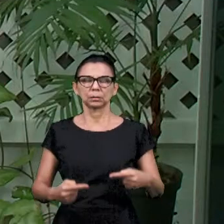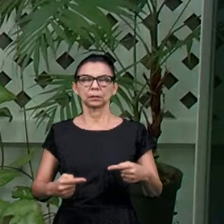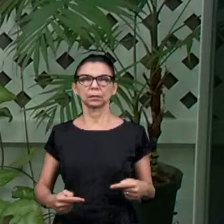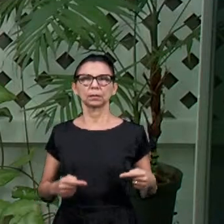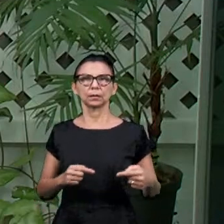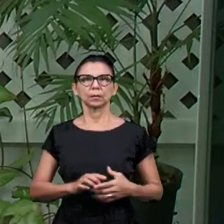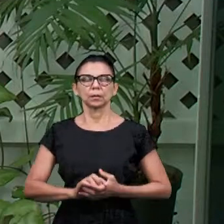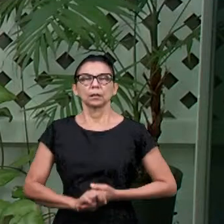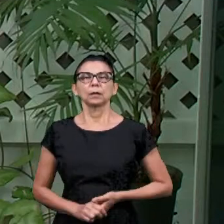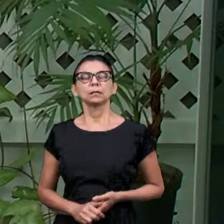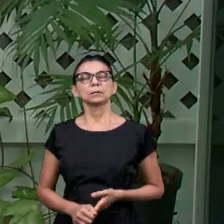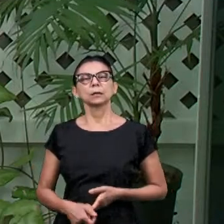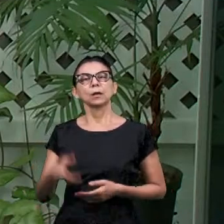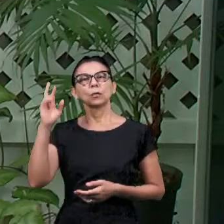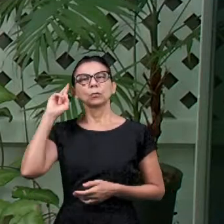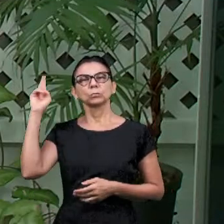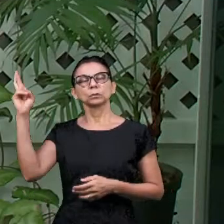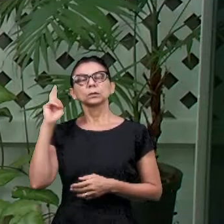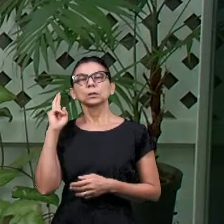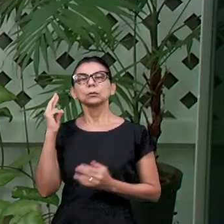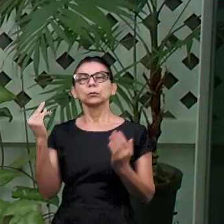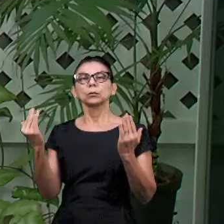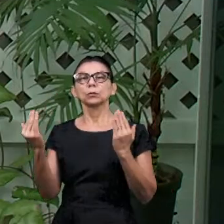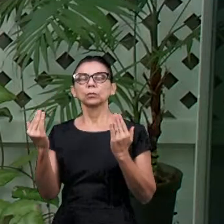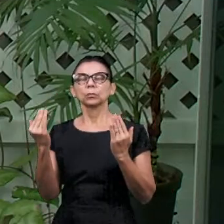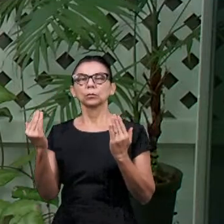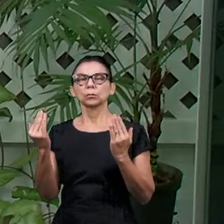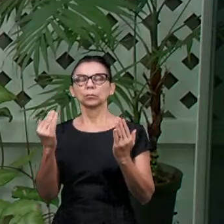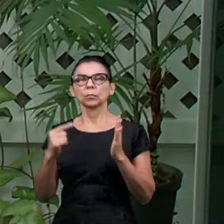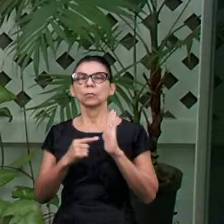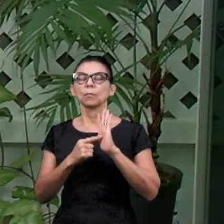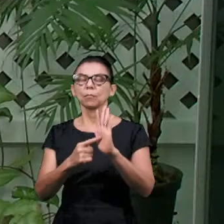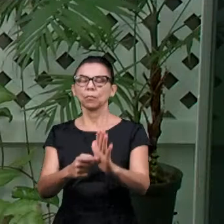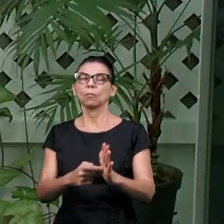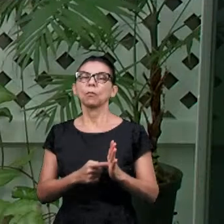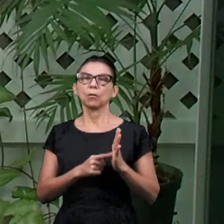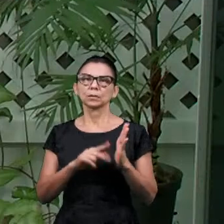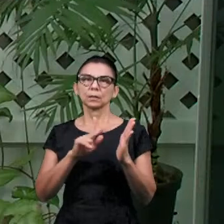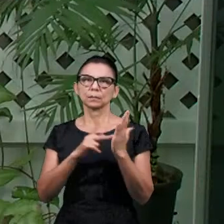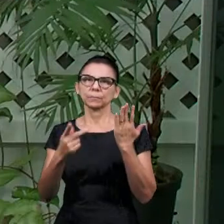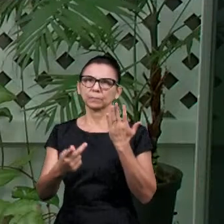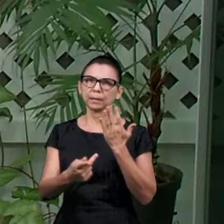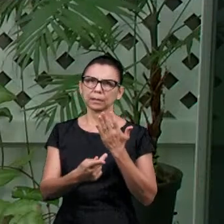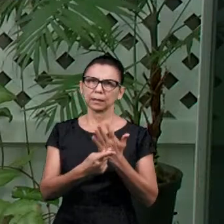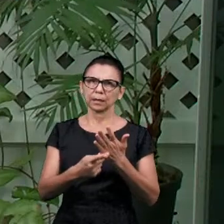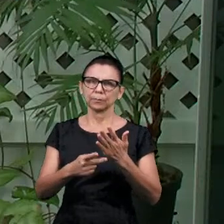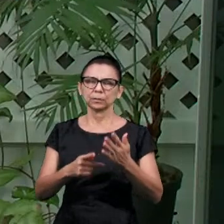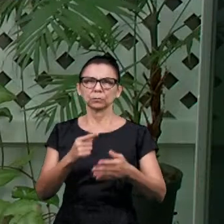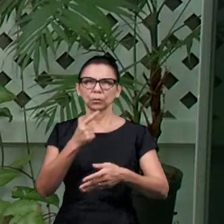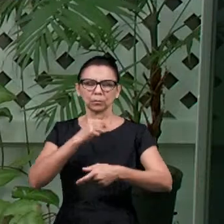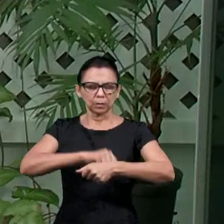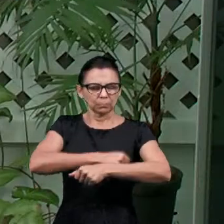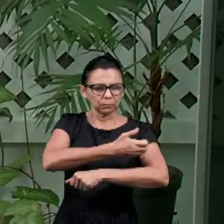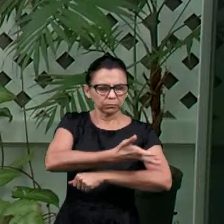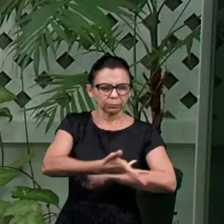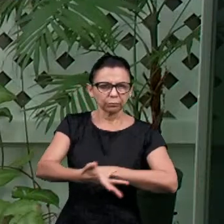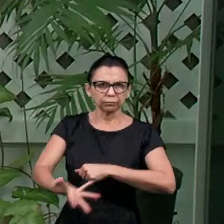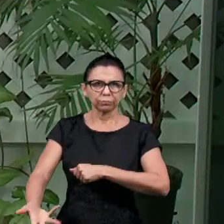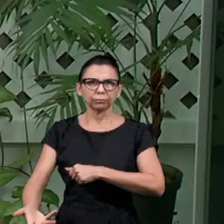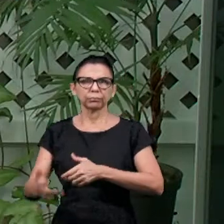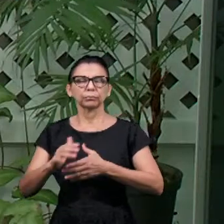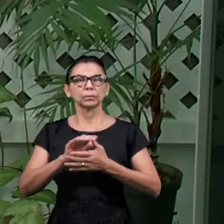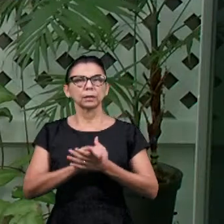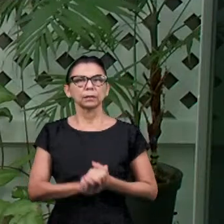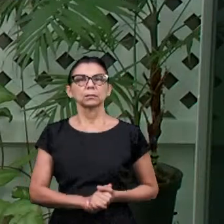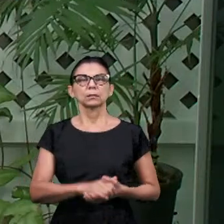semeia, né? Nós vemos o grão de mostarda, nós vemos as 3 medidas de